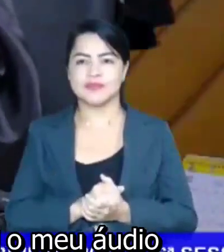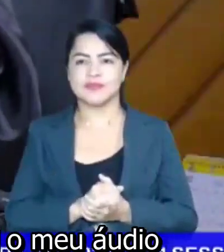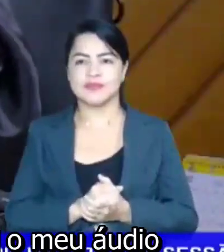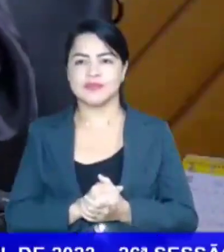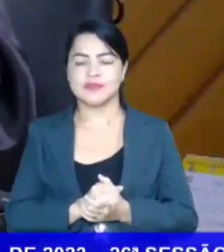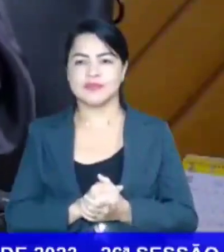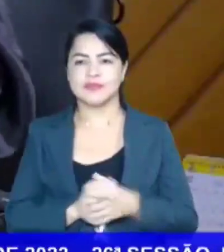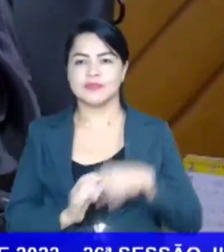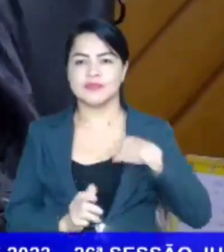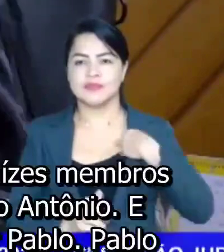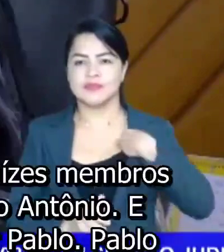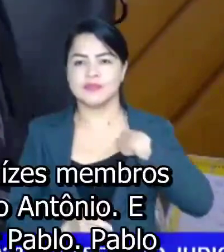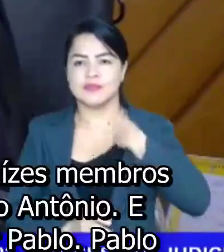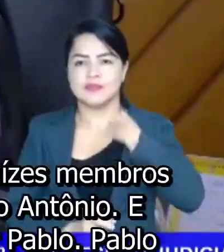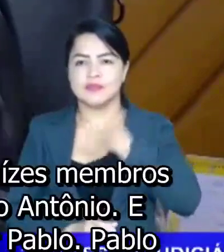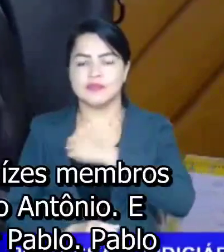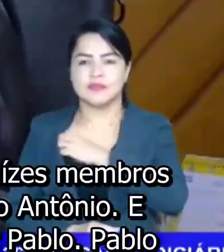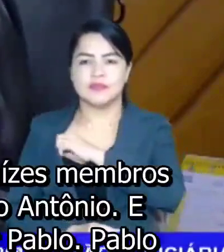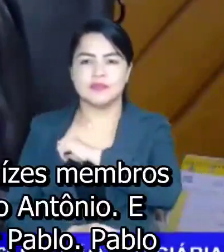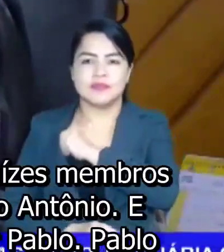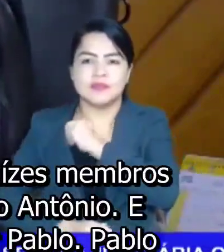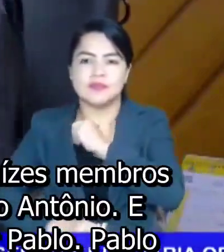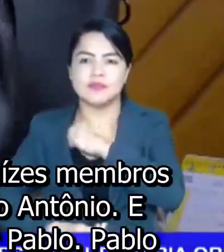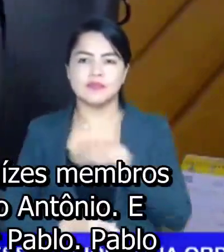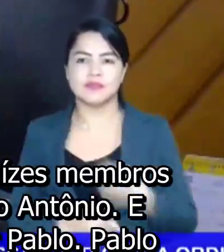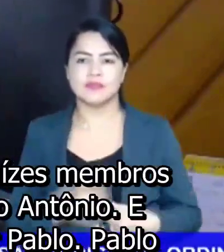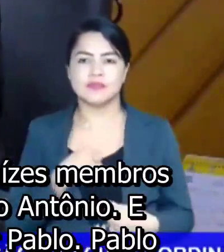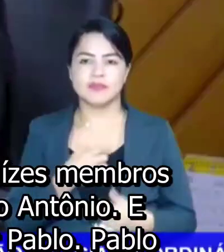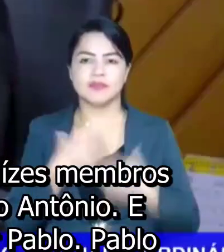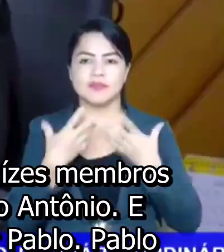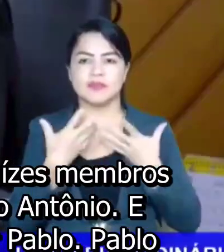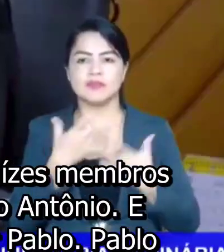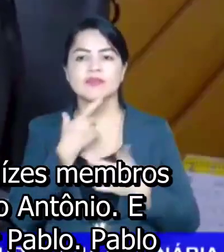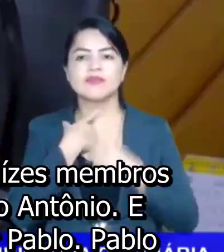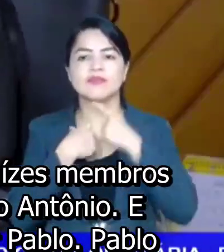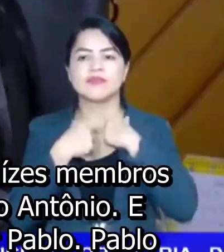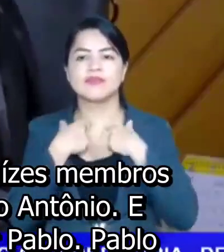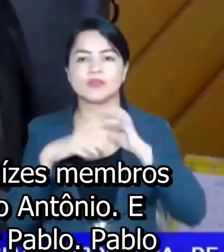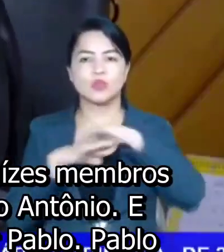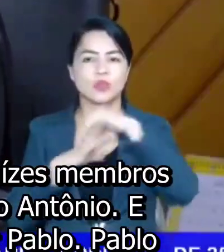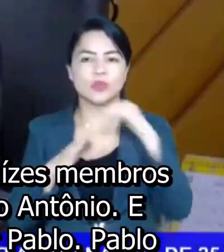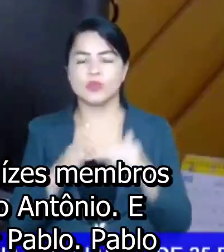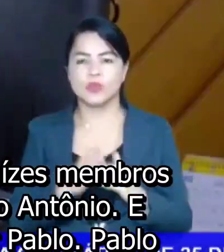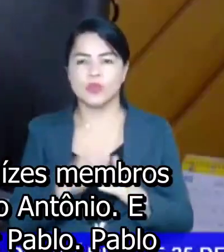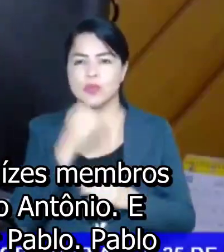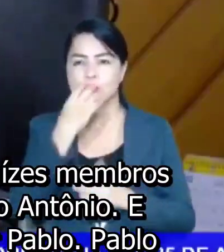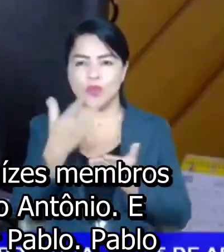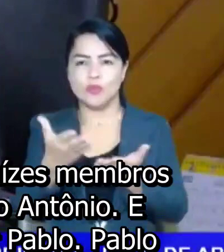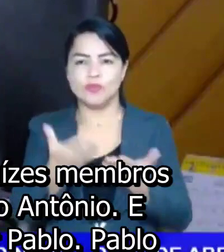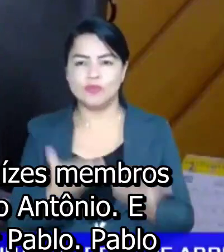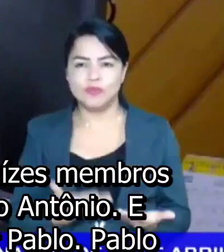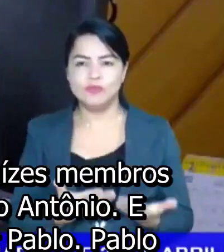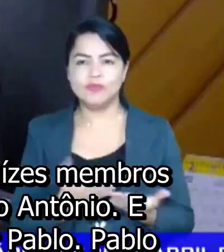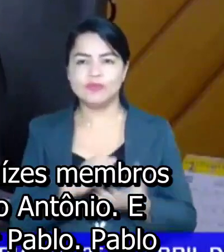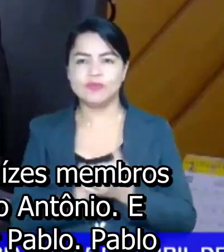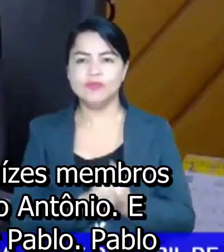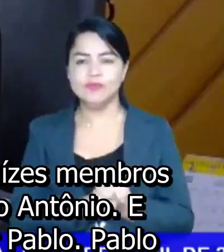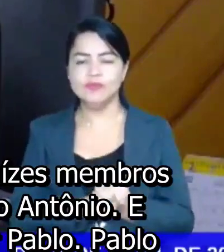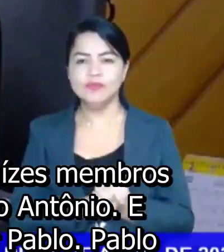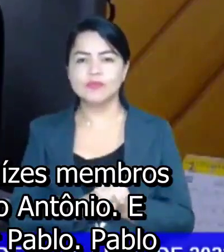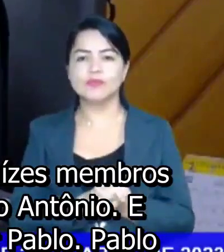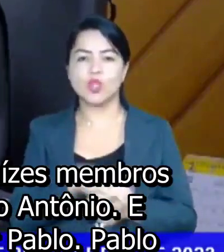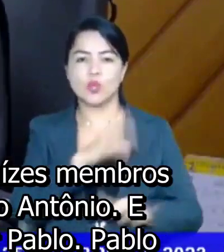sua frente a tela de seu computador, do lado esquerdo a secretária judiciária o auxiliando, à sua direita